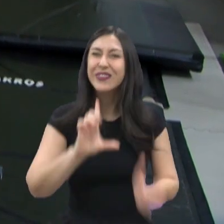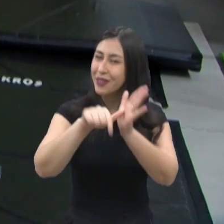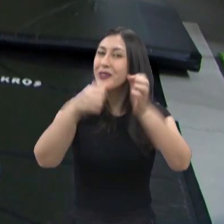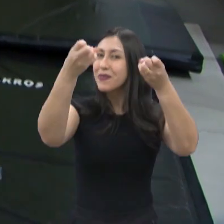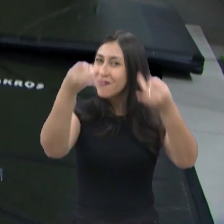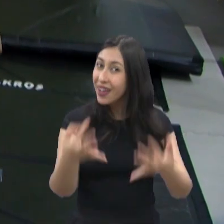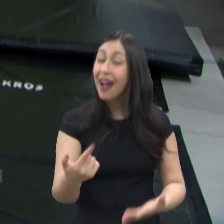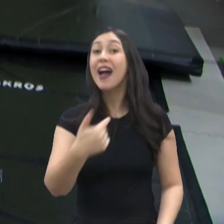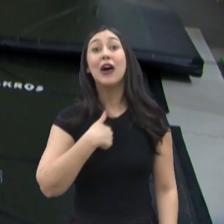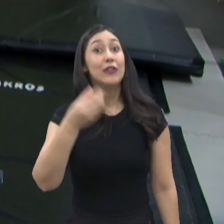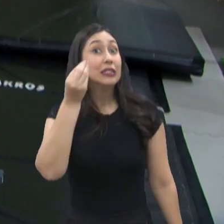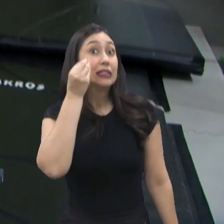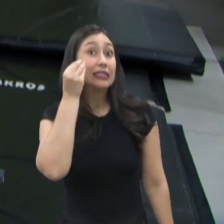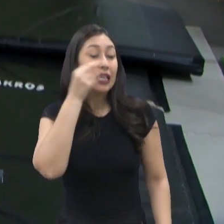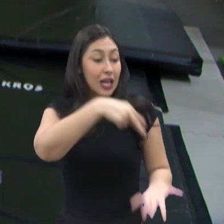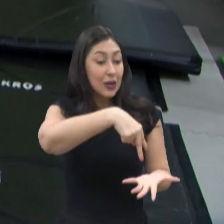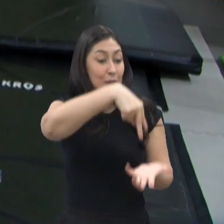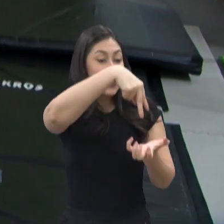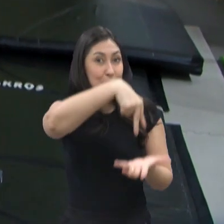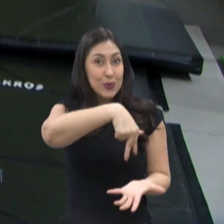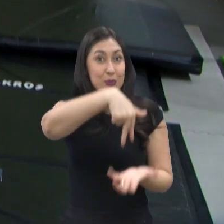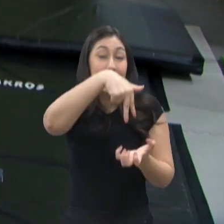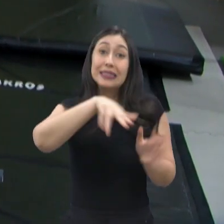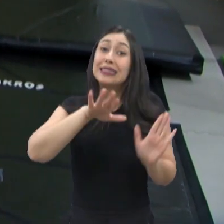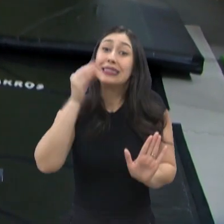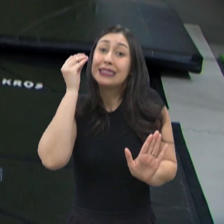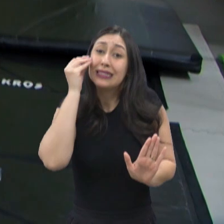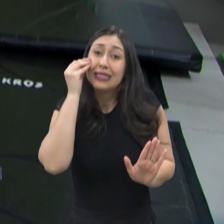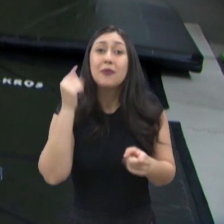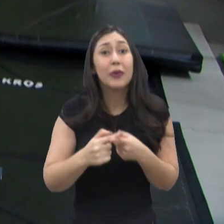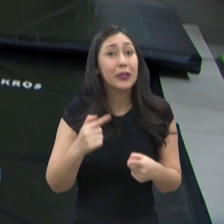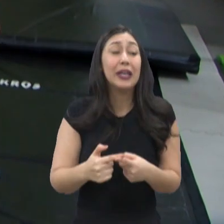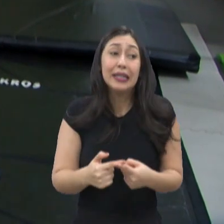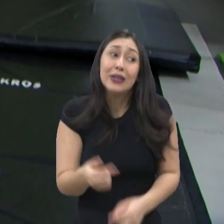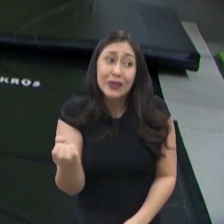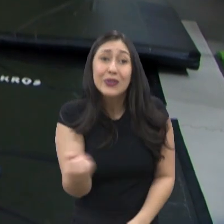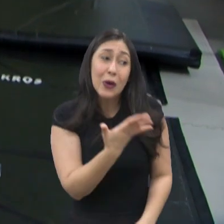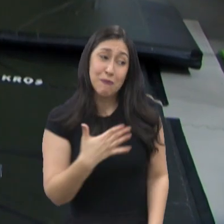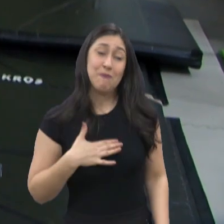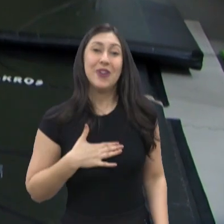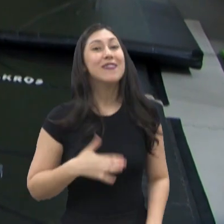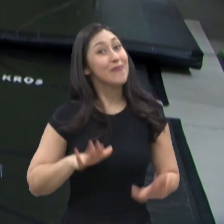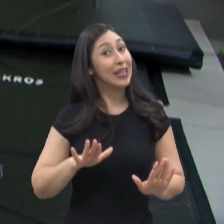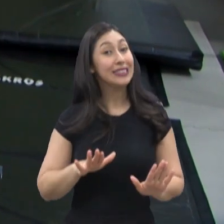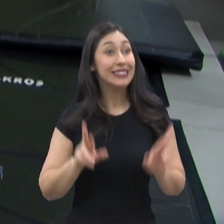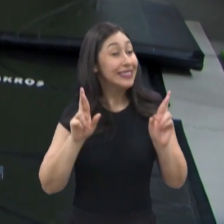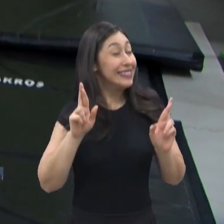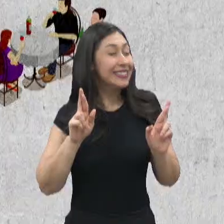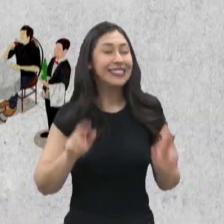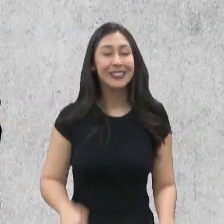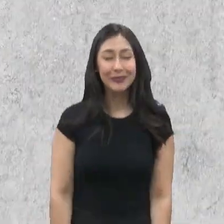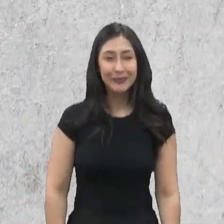Eu vou fazer uma aula de calistenia, né, passar o dia aqui tentar fazer essa aula, porque também é novidade pra mim. Mas é isso, vamos ver o que vai sair. Até já já!